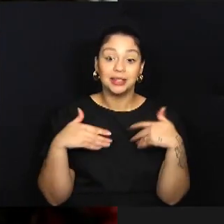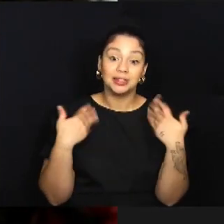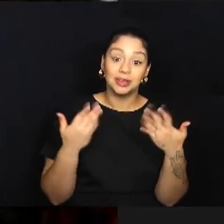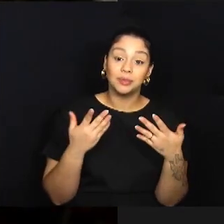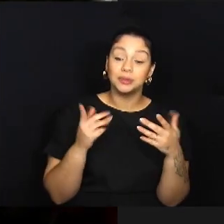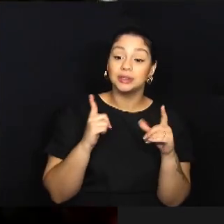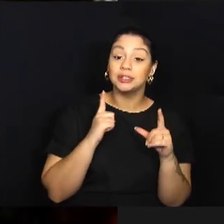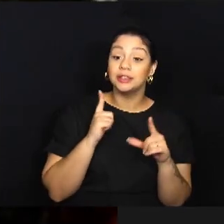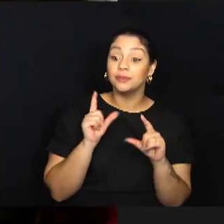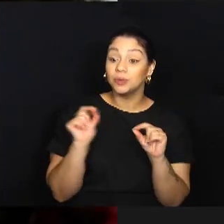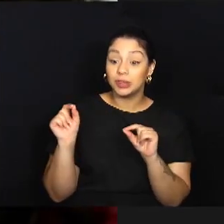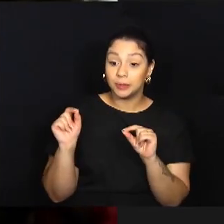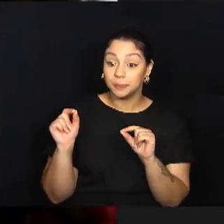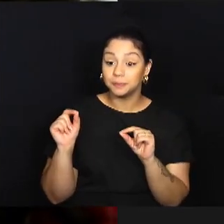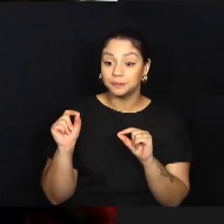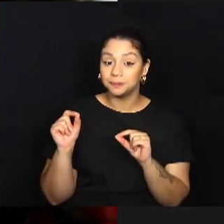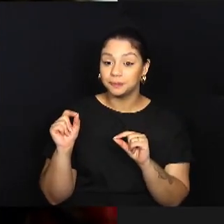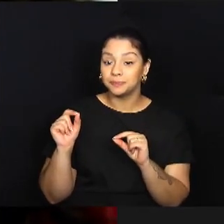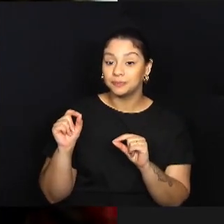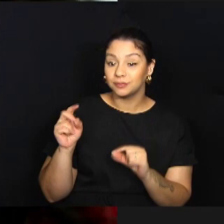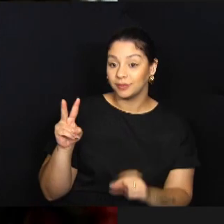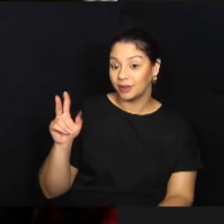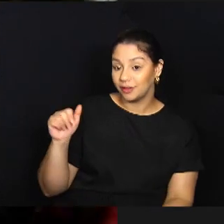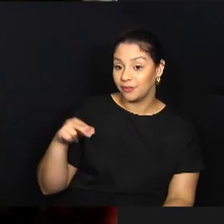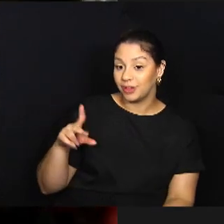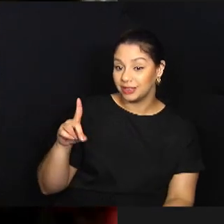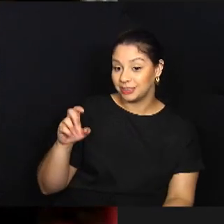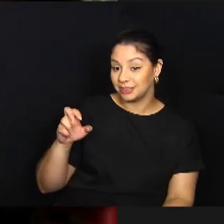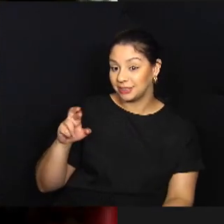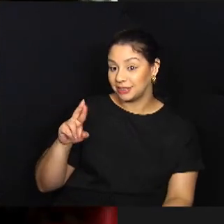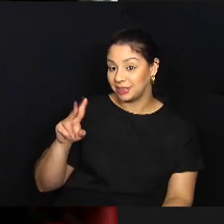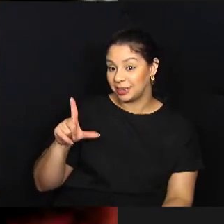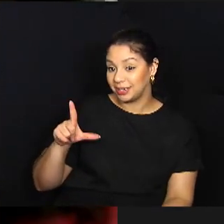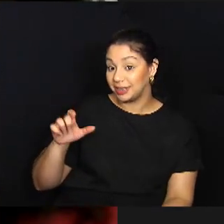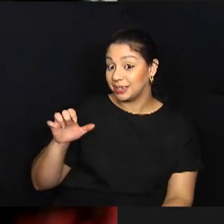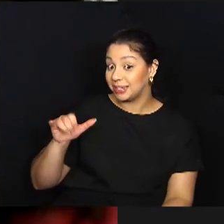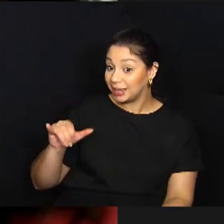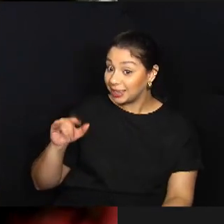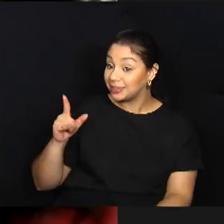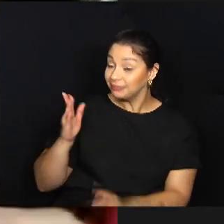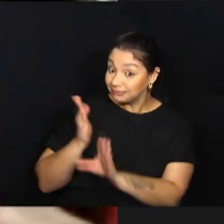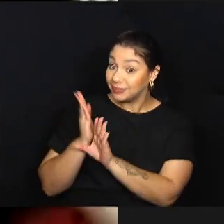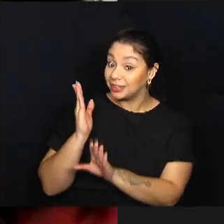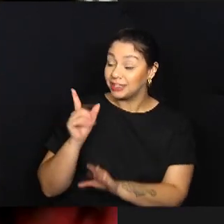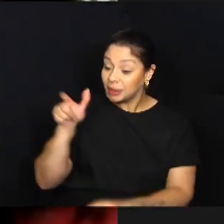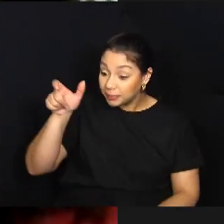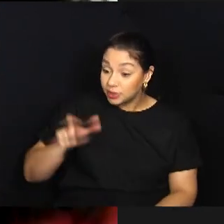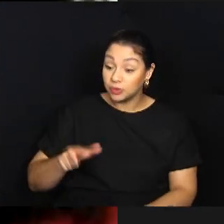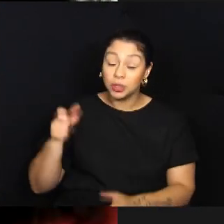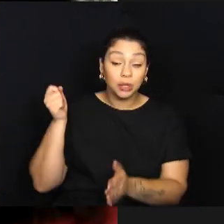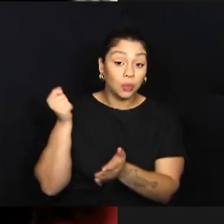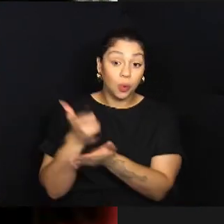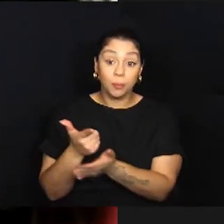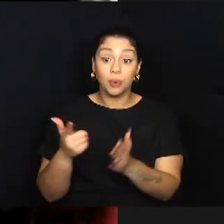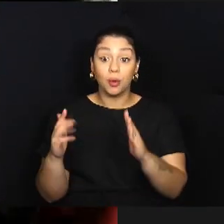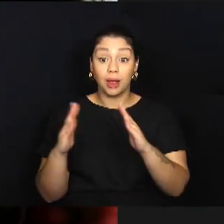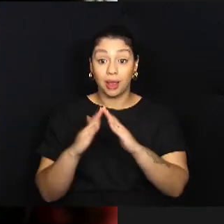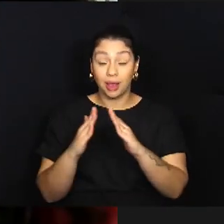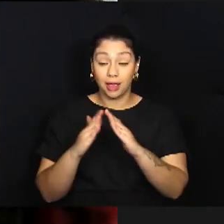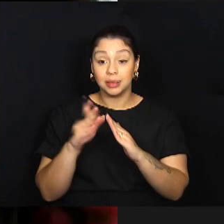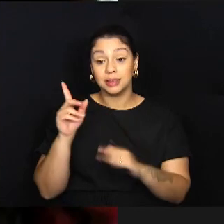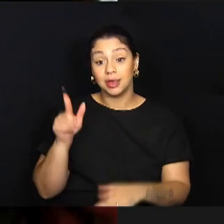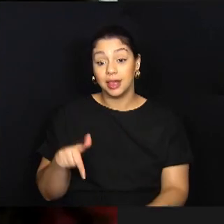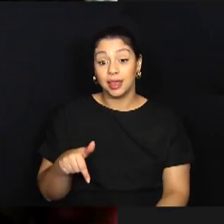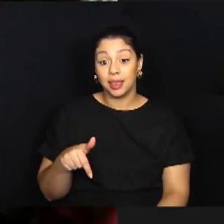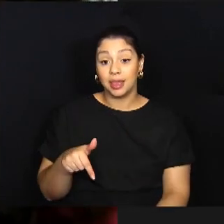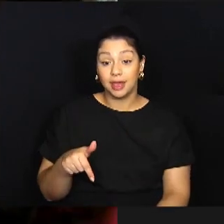gente descobriu, até foi Valéria também que descobriu que quem tinha comprado a casa atualmente, era do